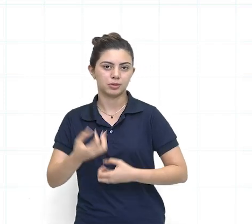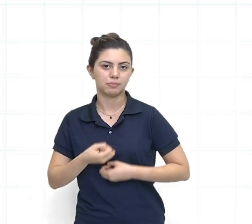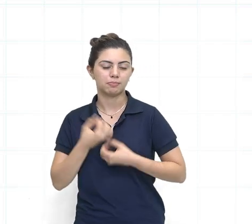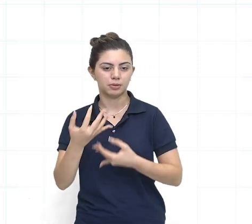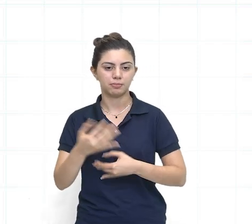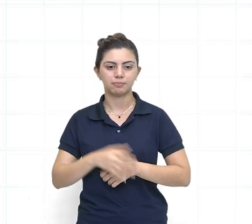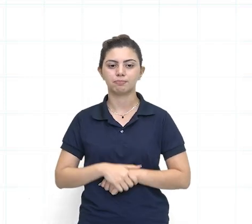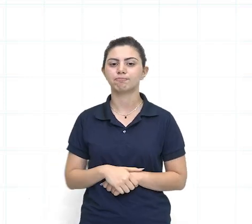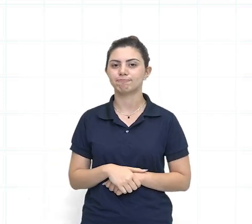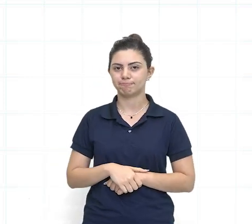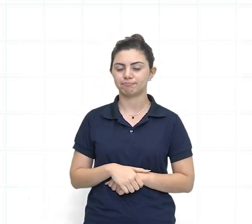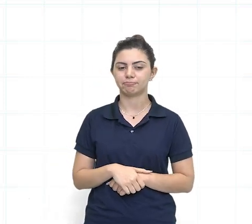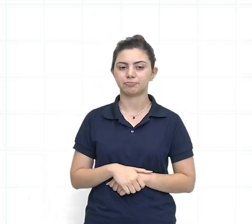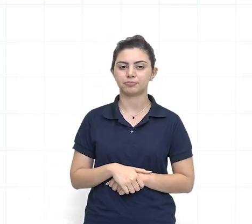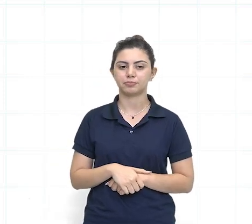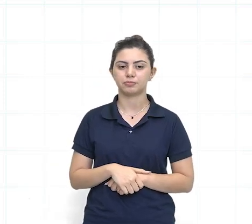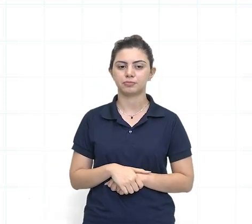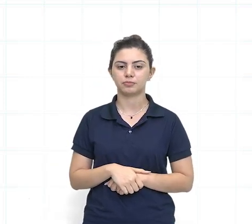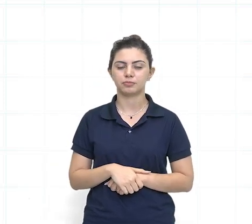lírico.